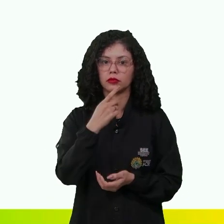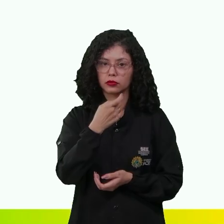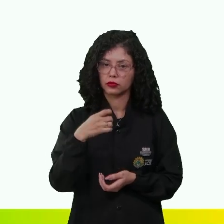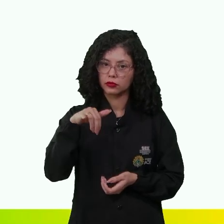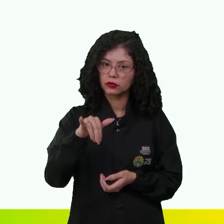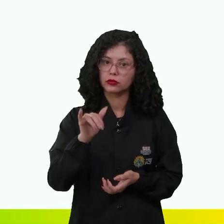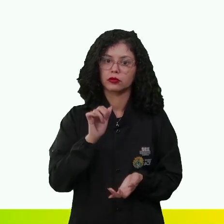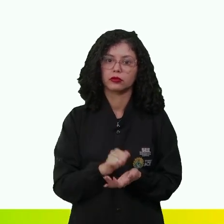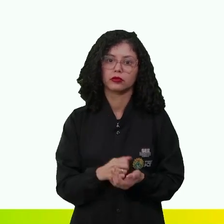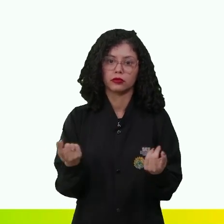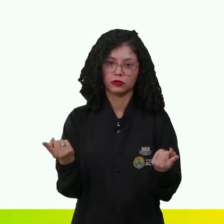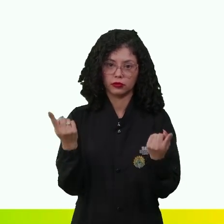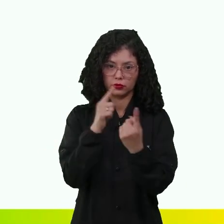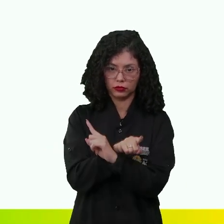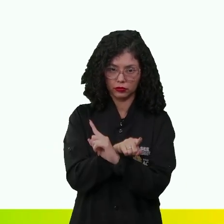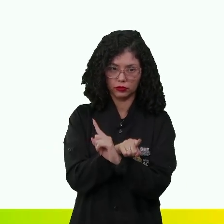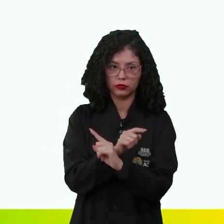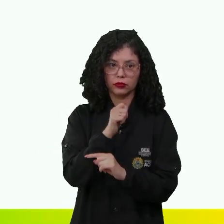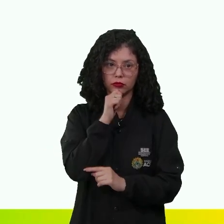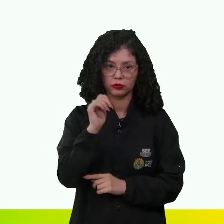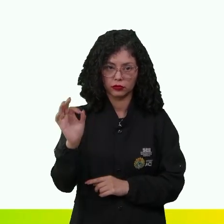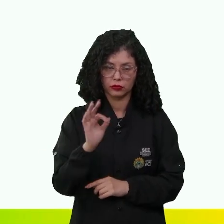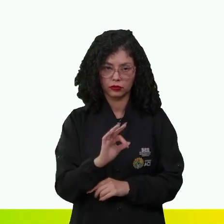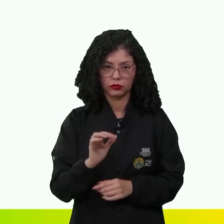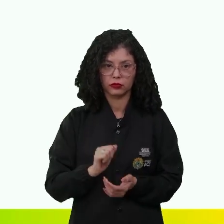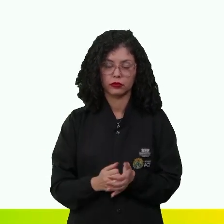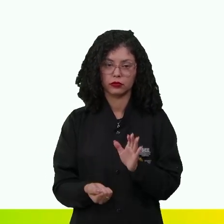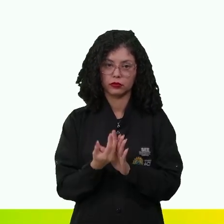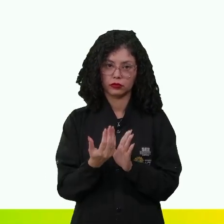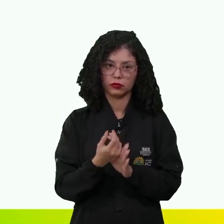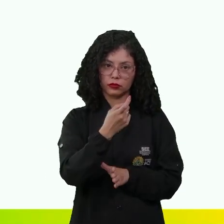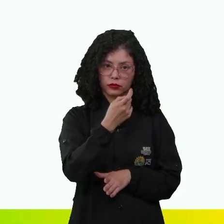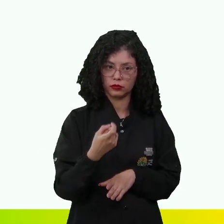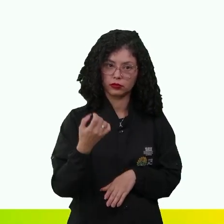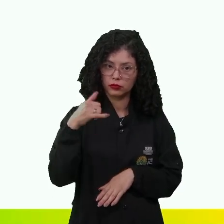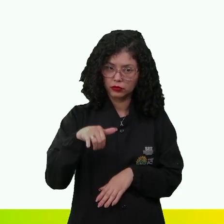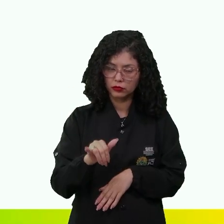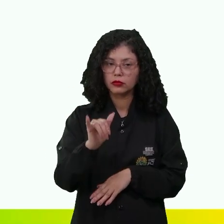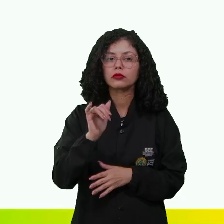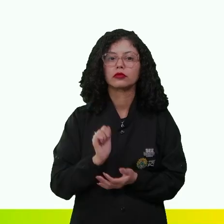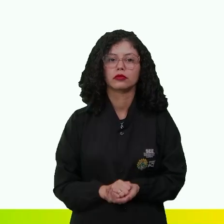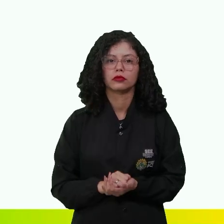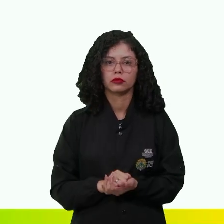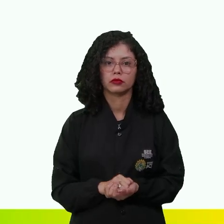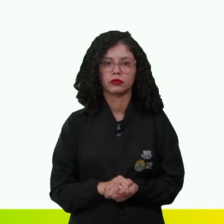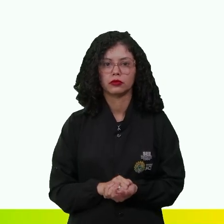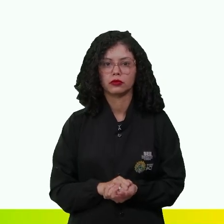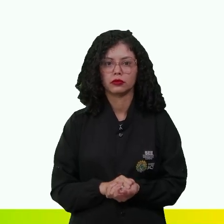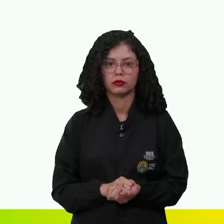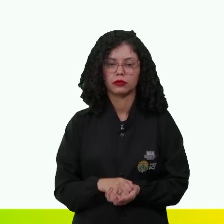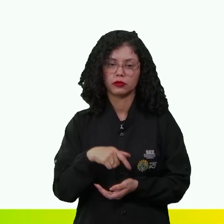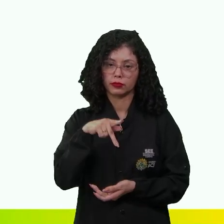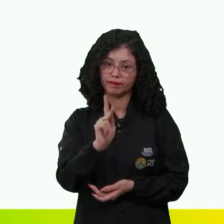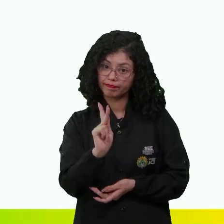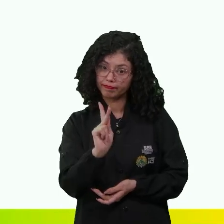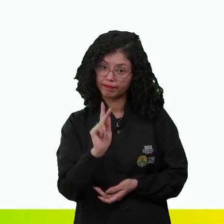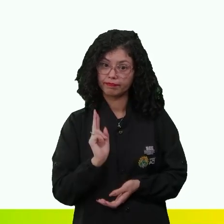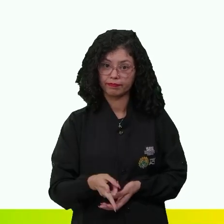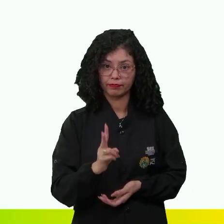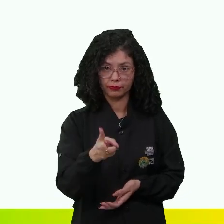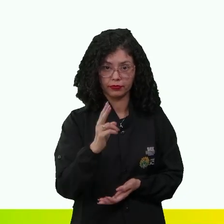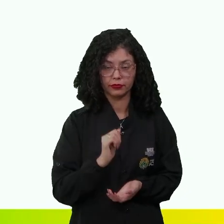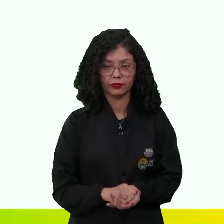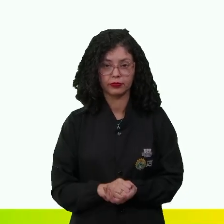e y, elas são inversamente proporcionais se o produto entre x e y for